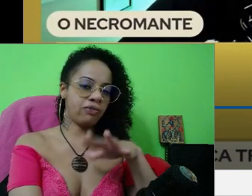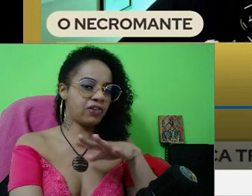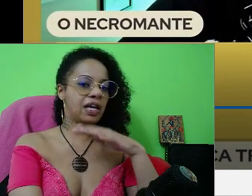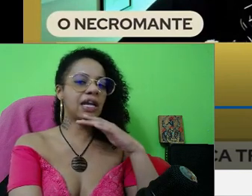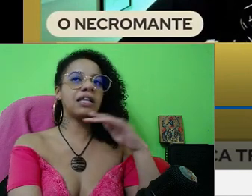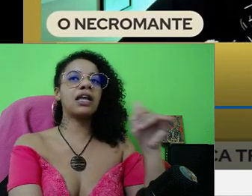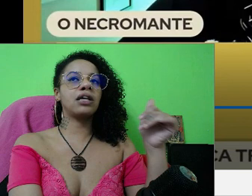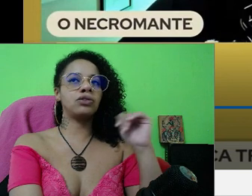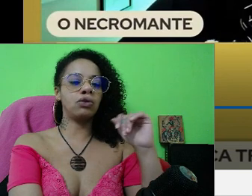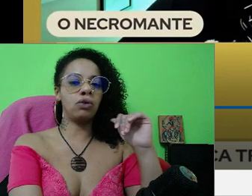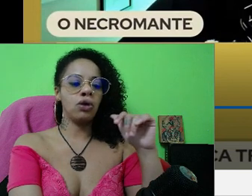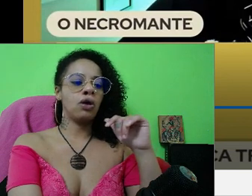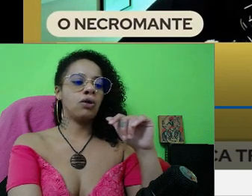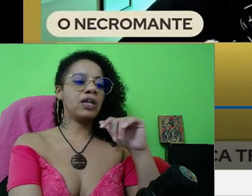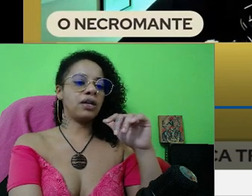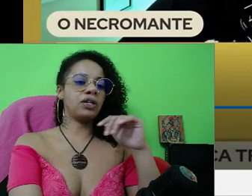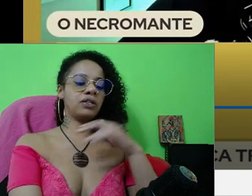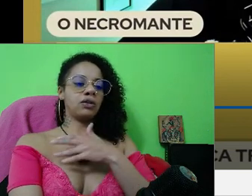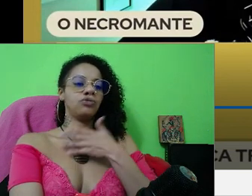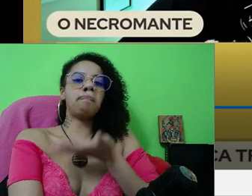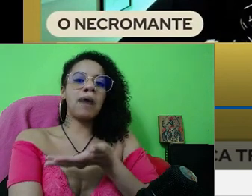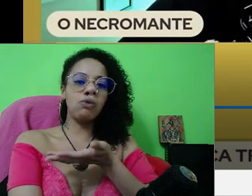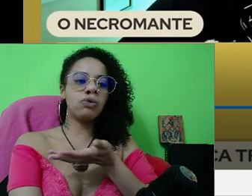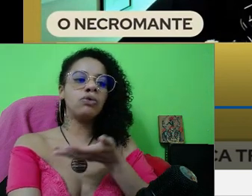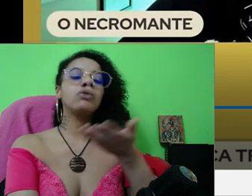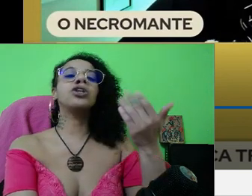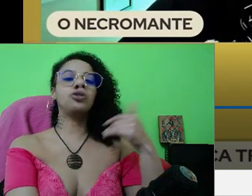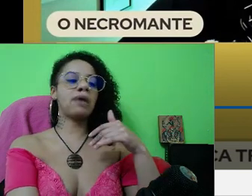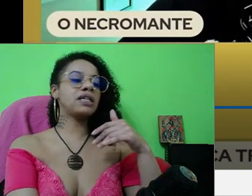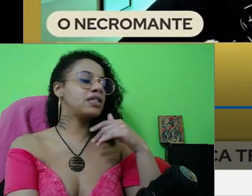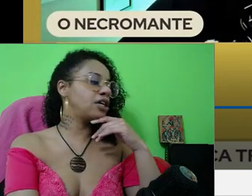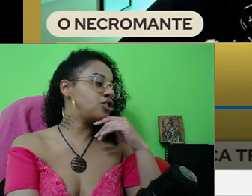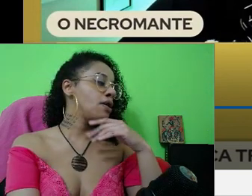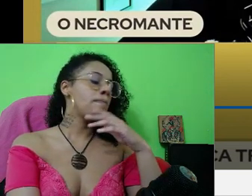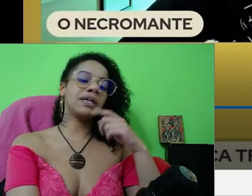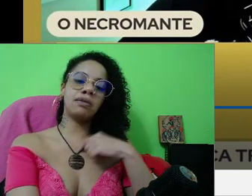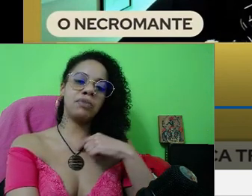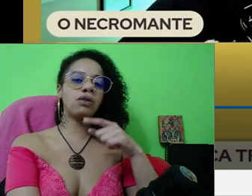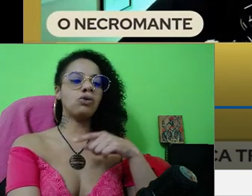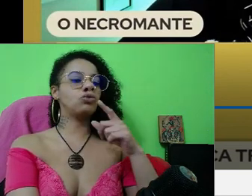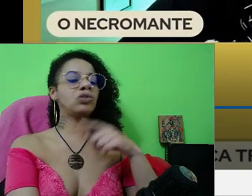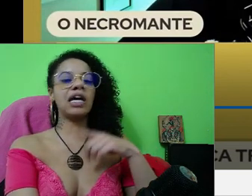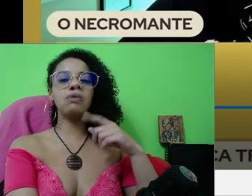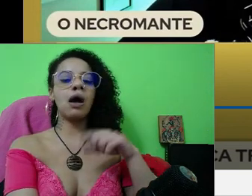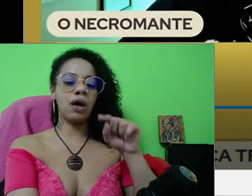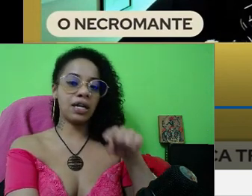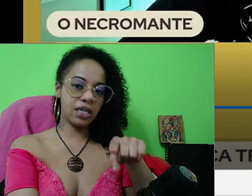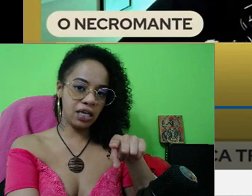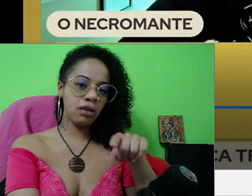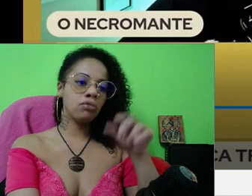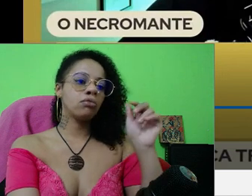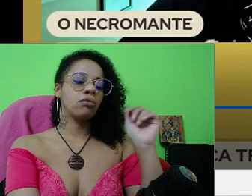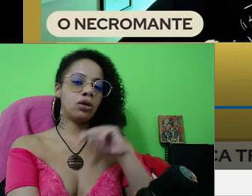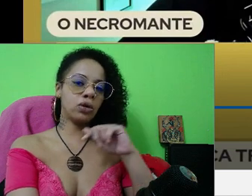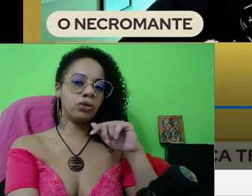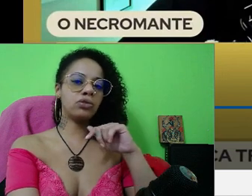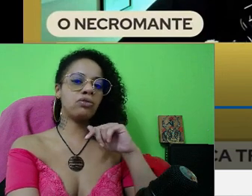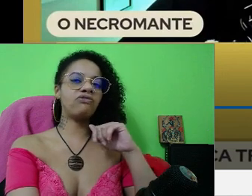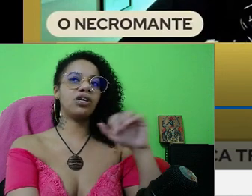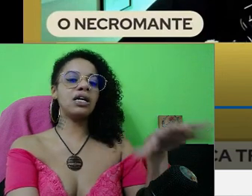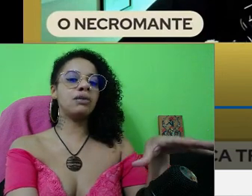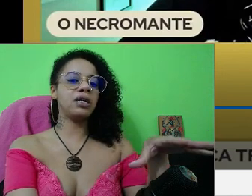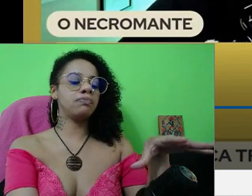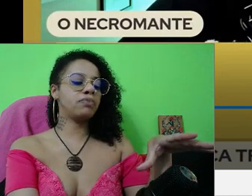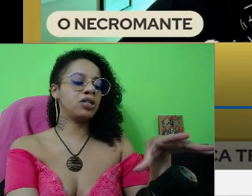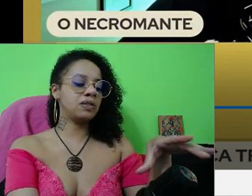é o que eu falei lá atrás do palco e do backstage mas a minha conduta é aqui e quando